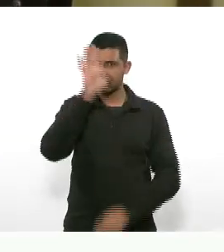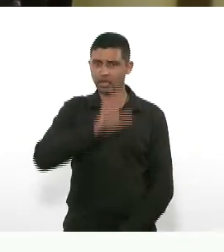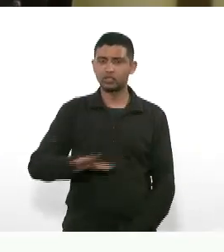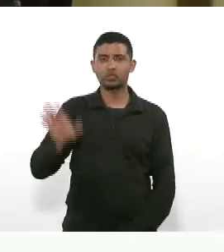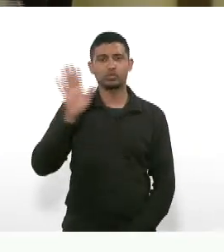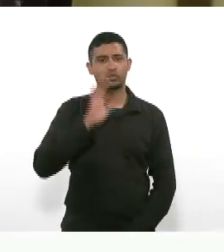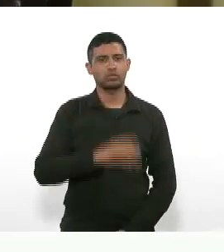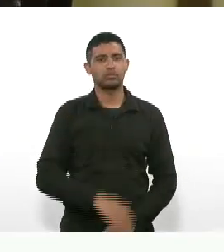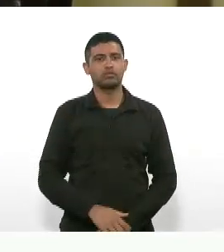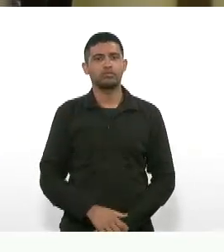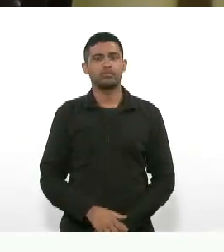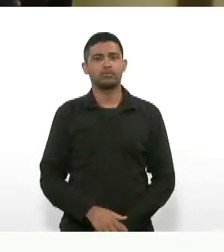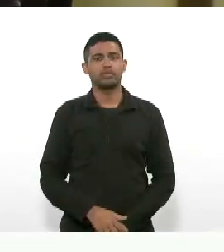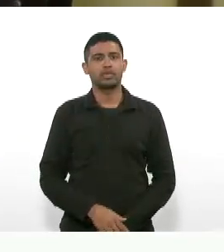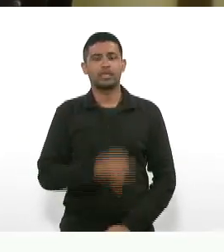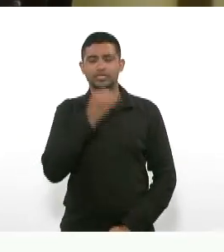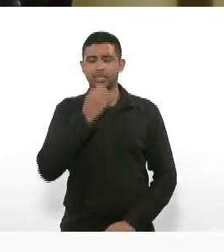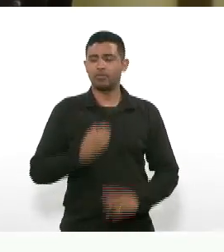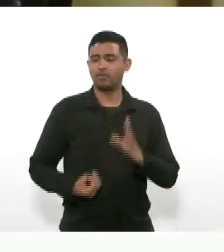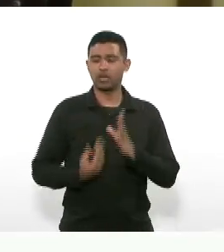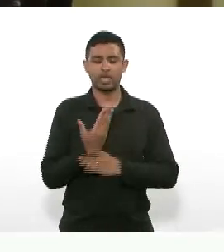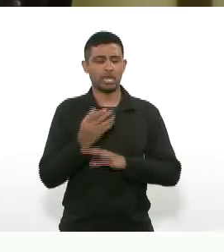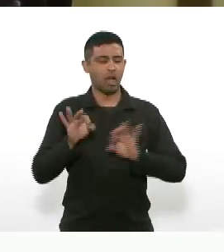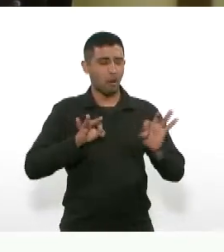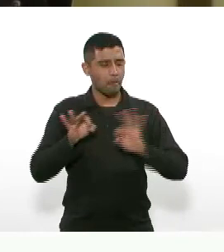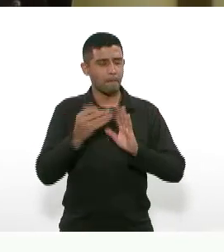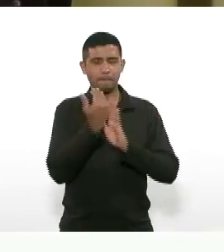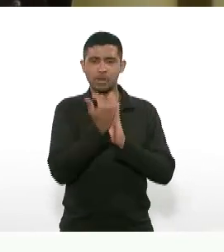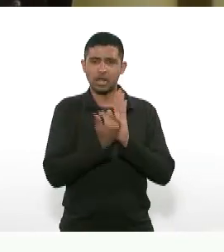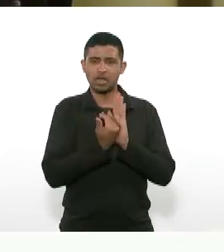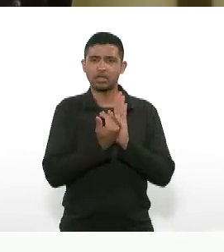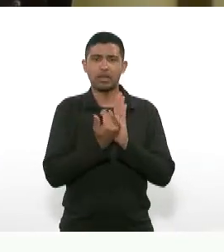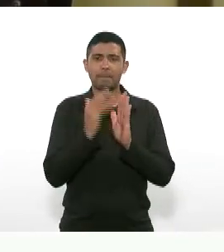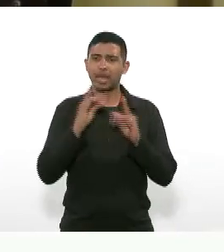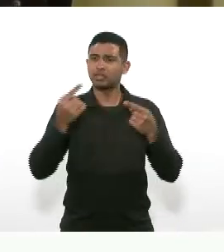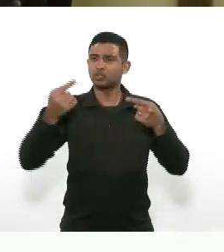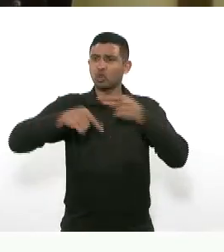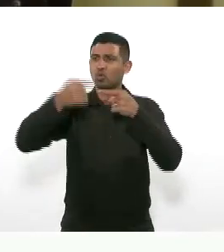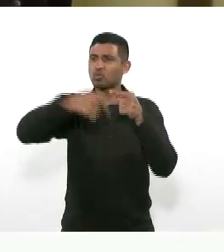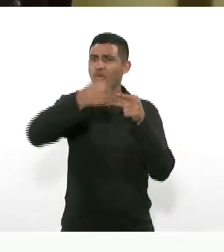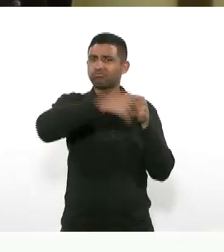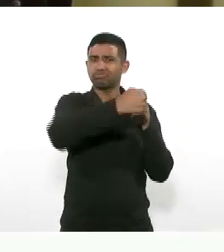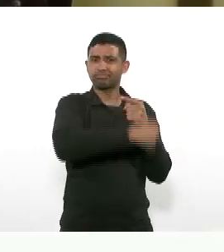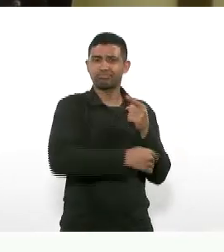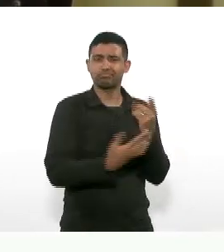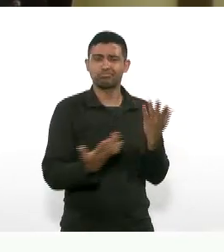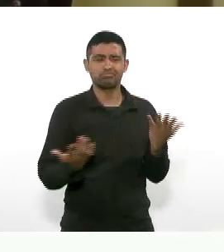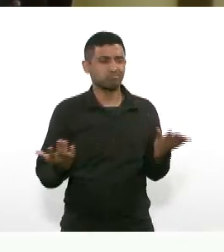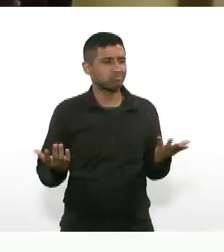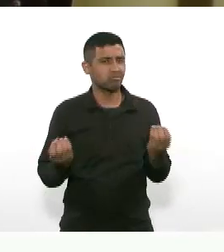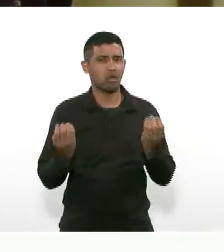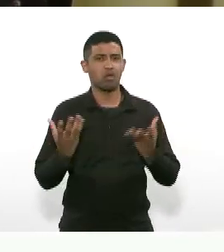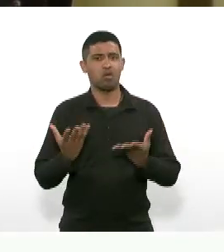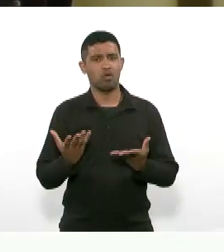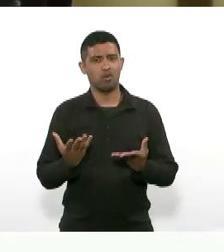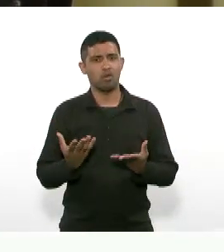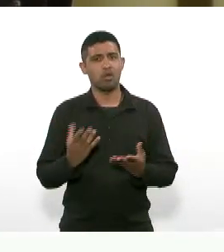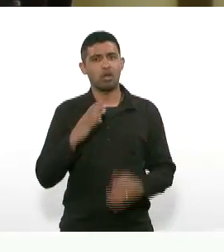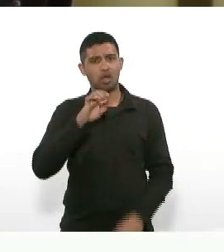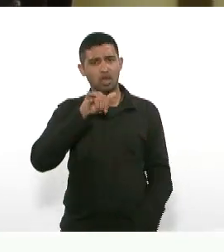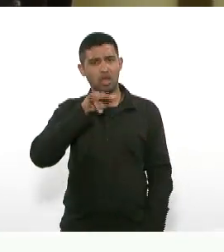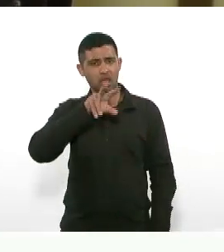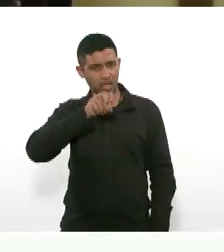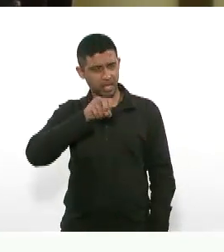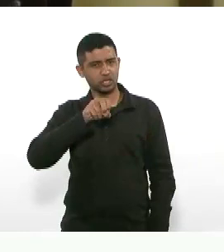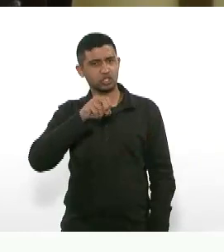Não adianta fazer um plano que não tenha nada a ver com o eixo nacional, porque esse plano vai inviabilizar a vinda de recursos. E o eixo nacional é bem